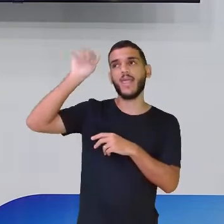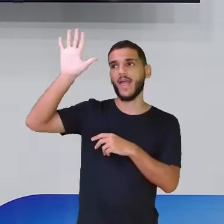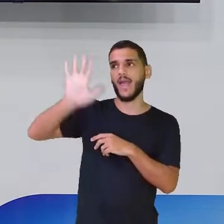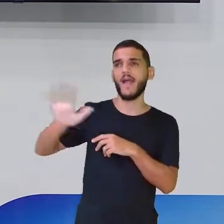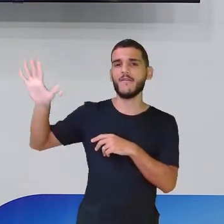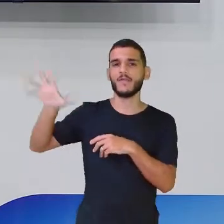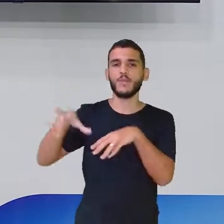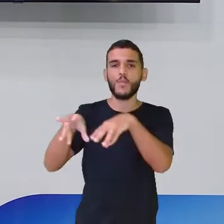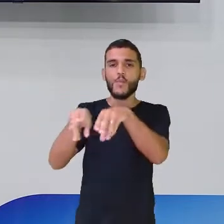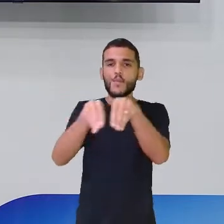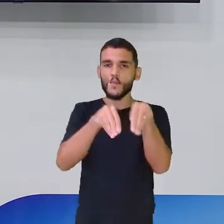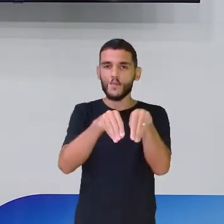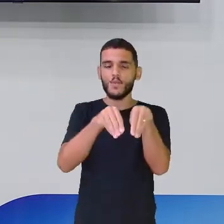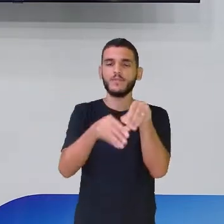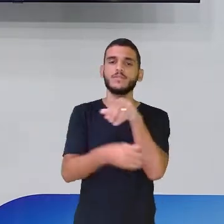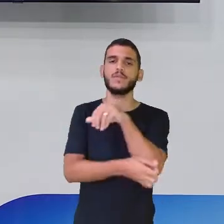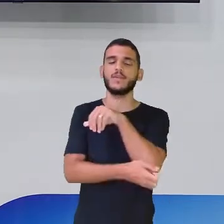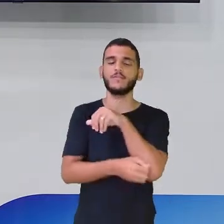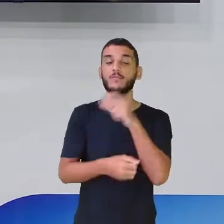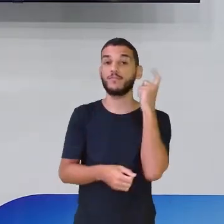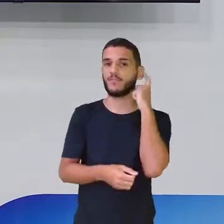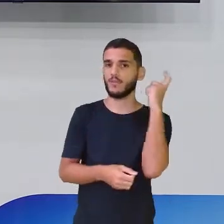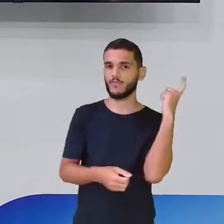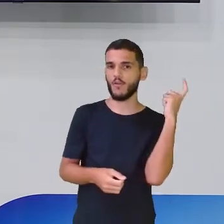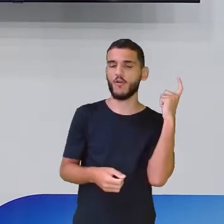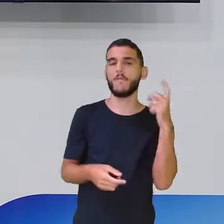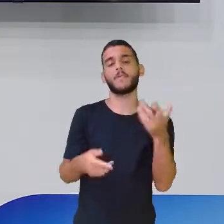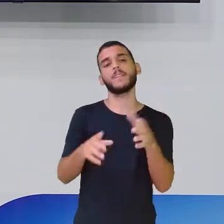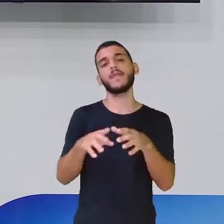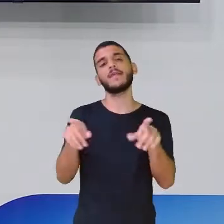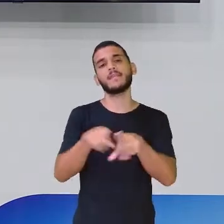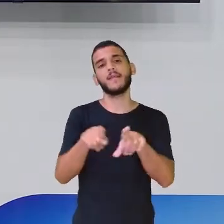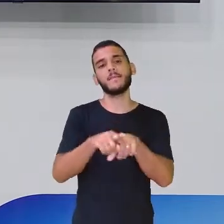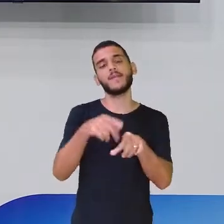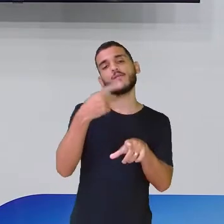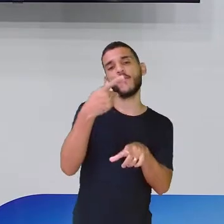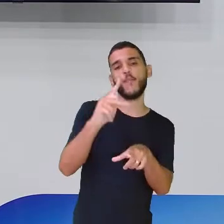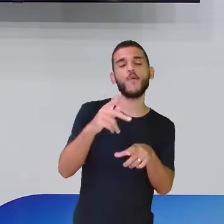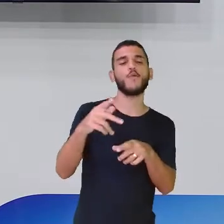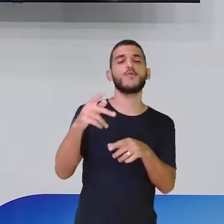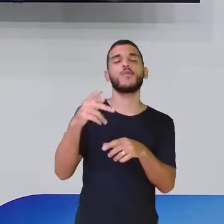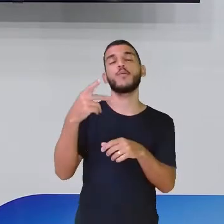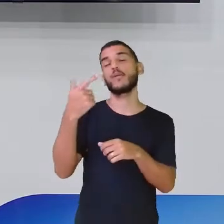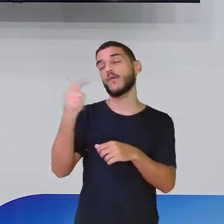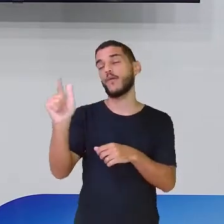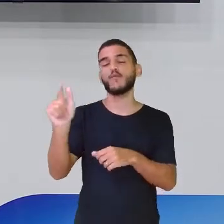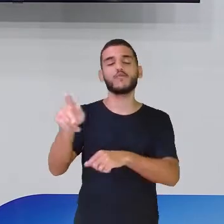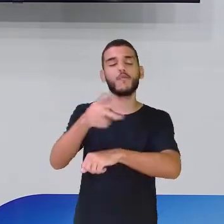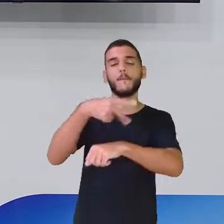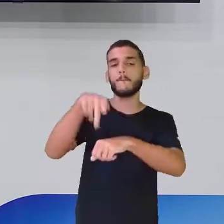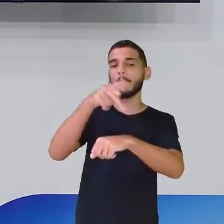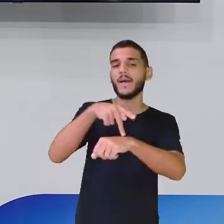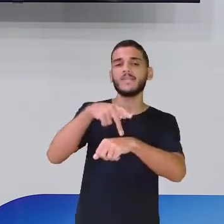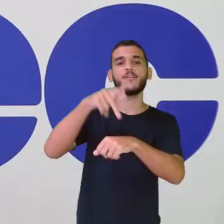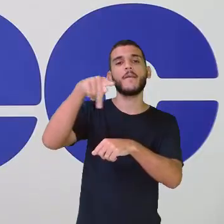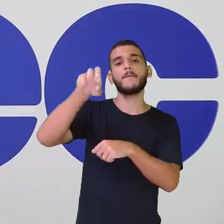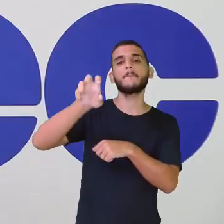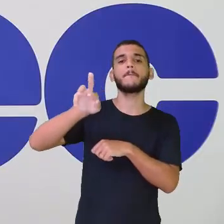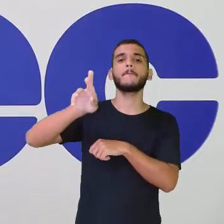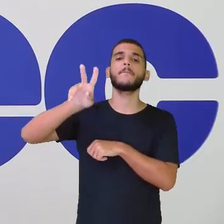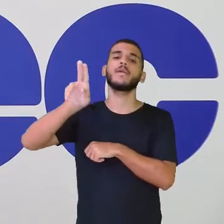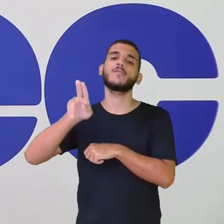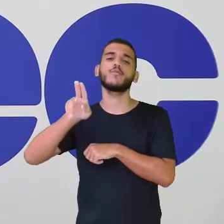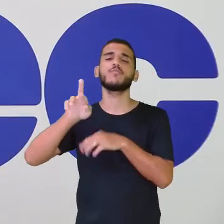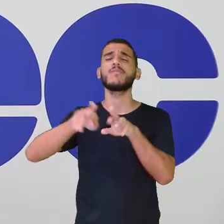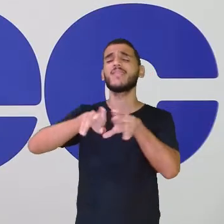sonoramente, de um deserto no Peru. Ou em outro... Cada lugar, ele tem